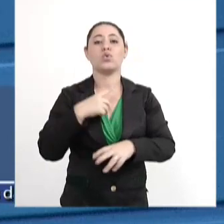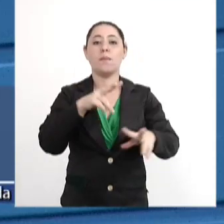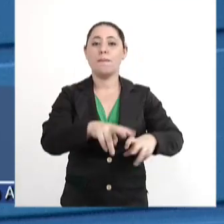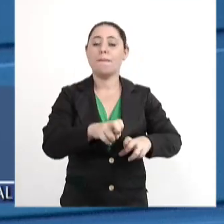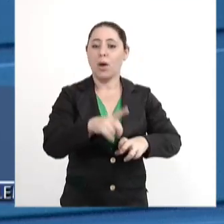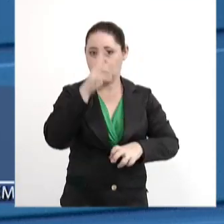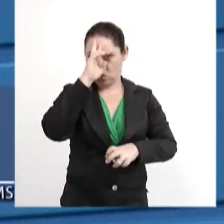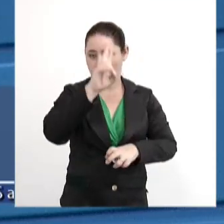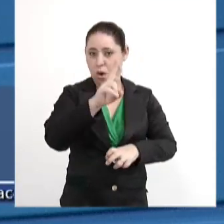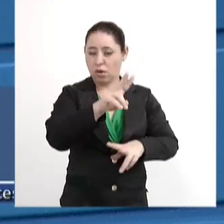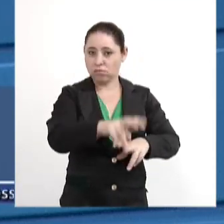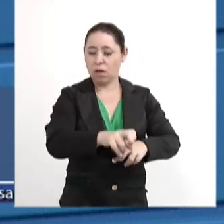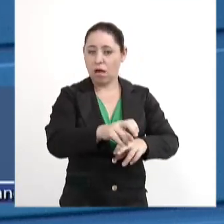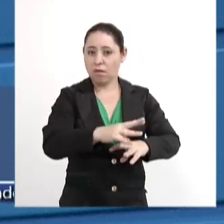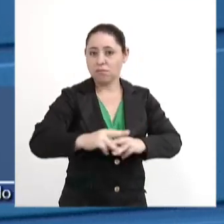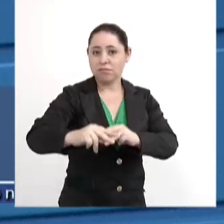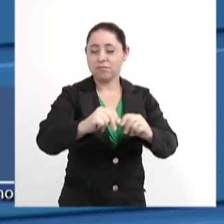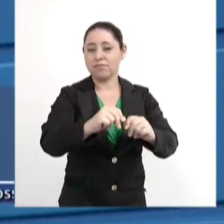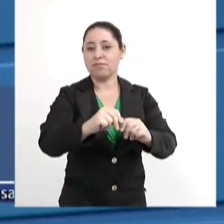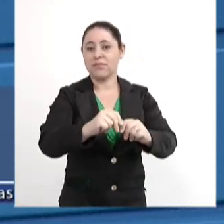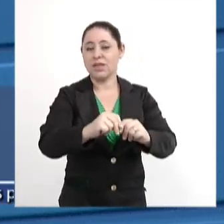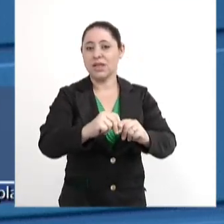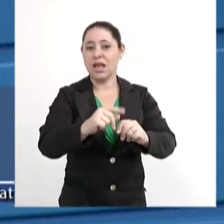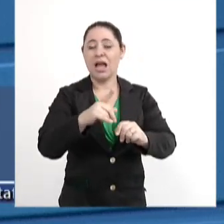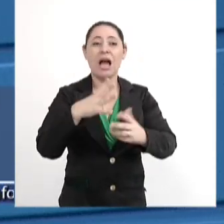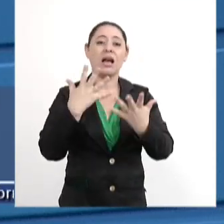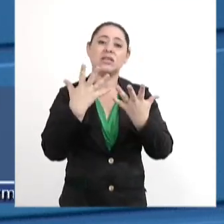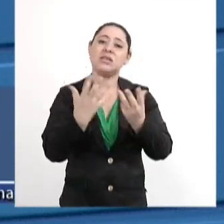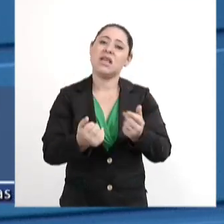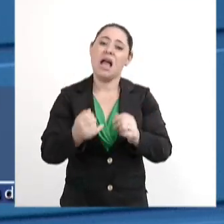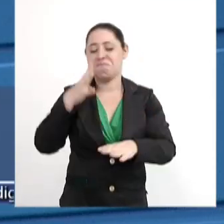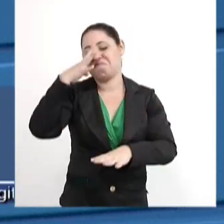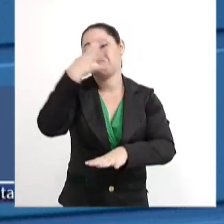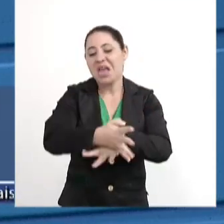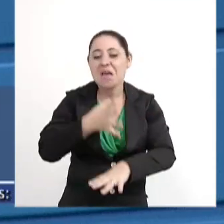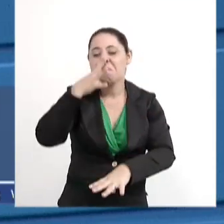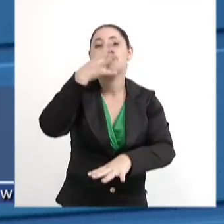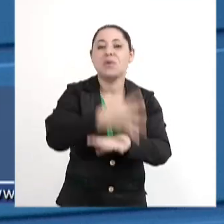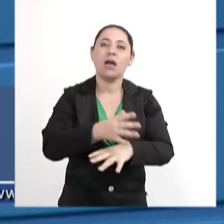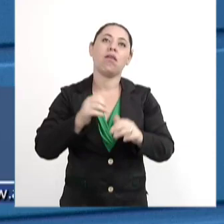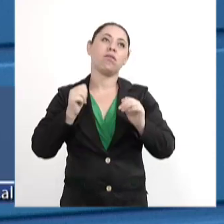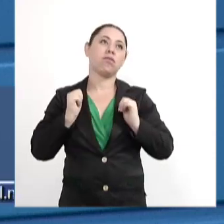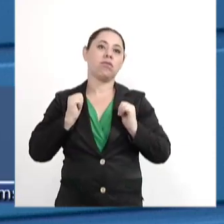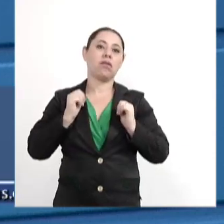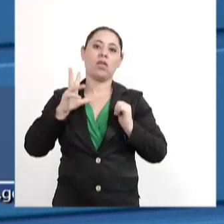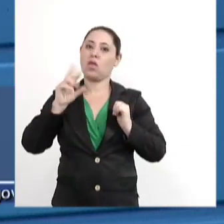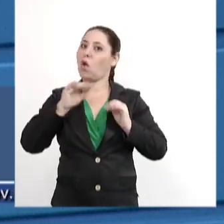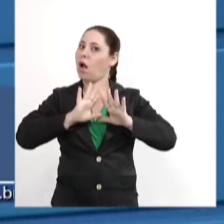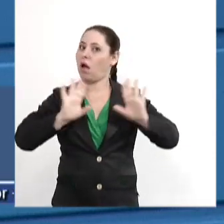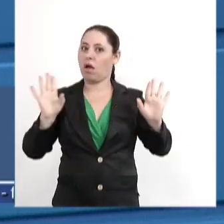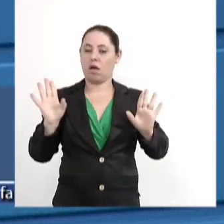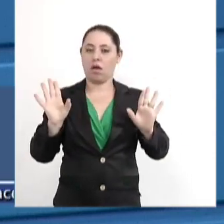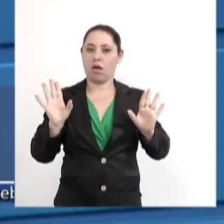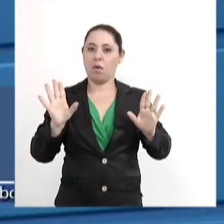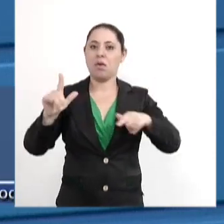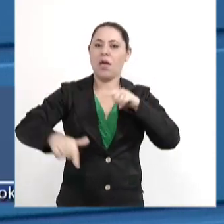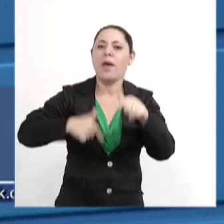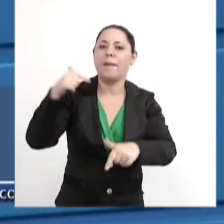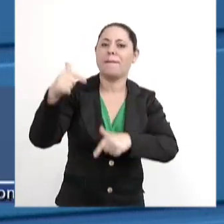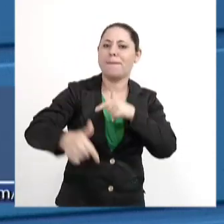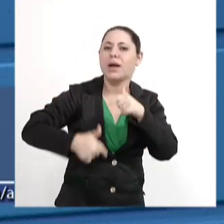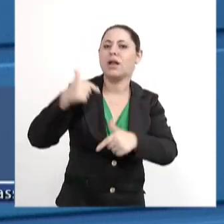rurais, legítimos proprietários das terras, aceitar as invasões pacificamente e ficar